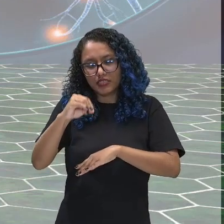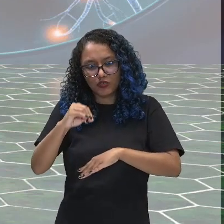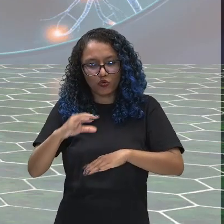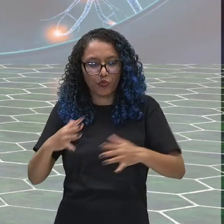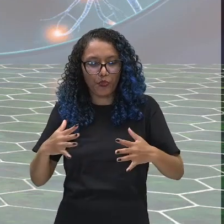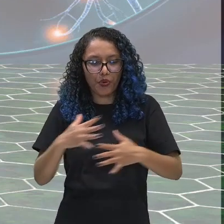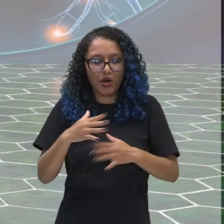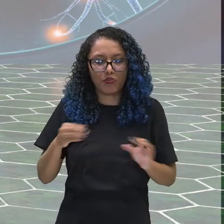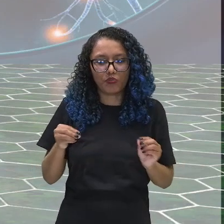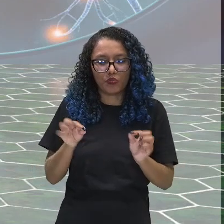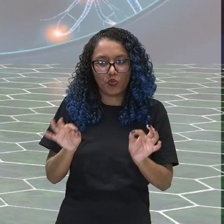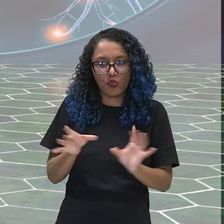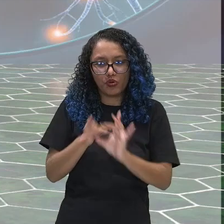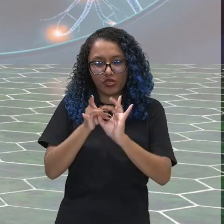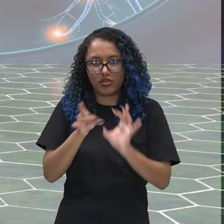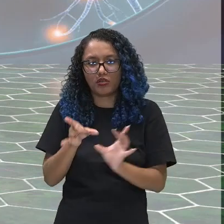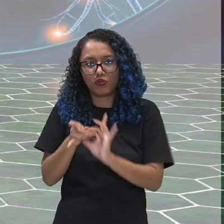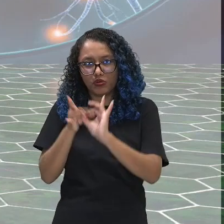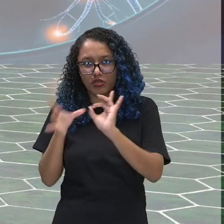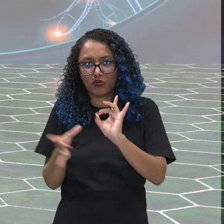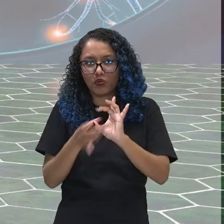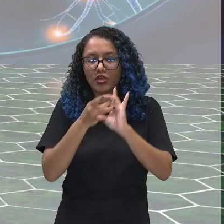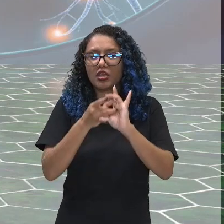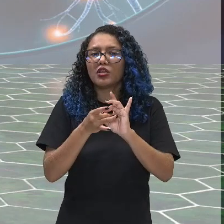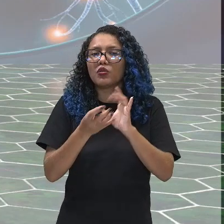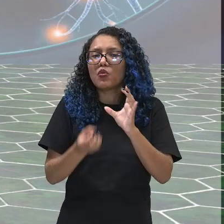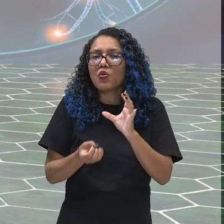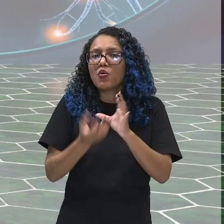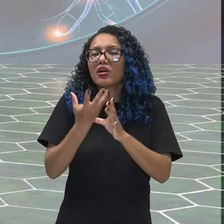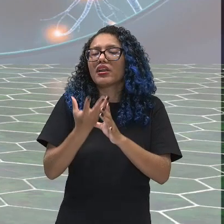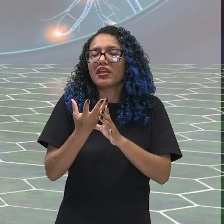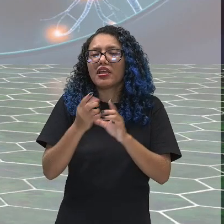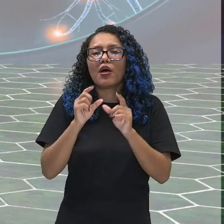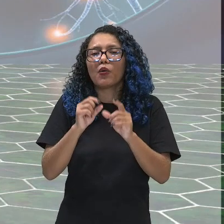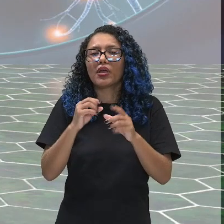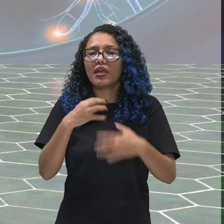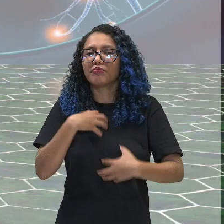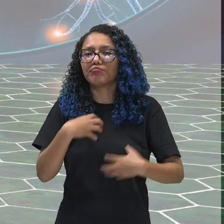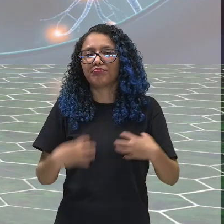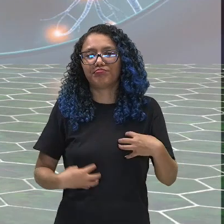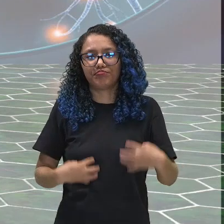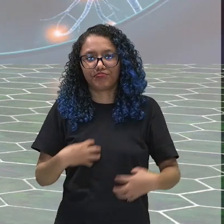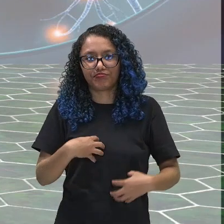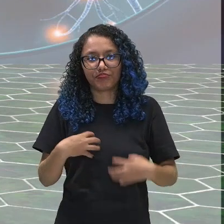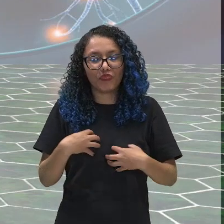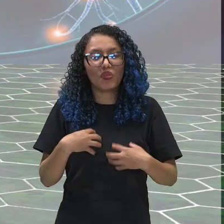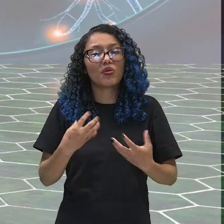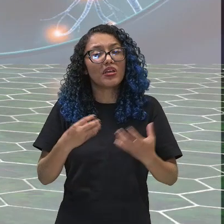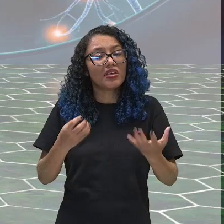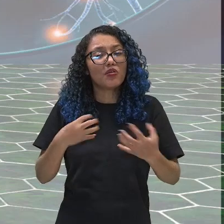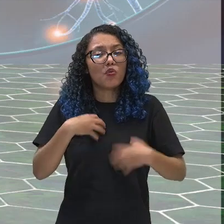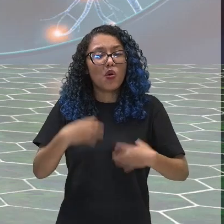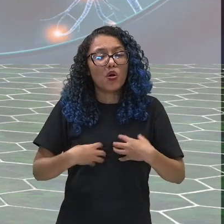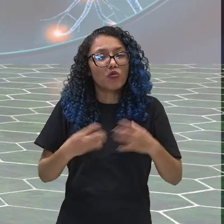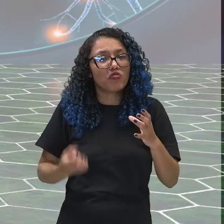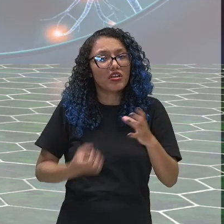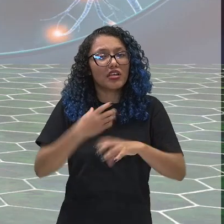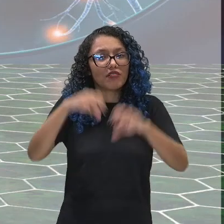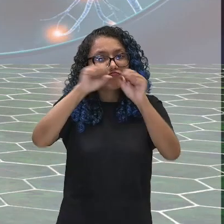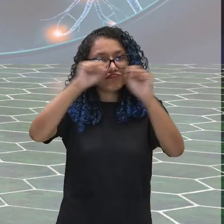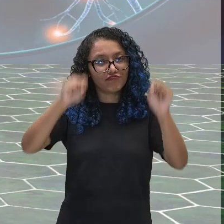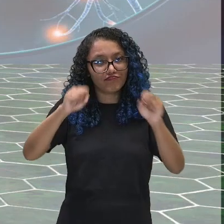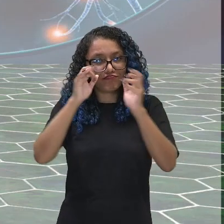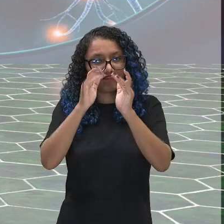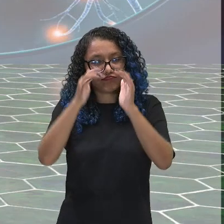vários órgãos, um conjunto complexo de órgãos, vão formar o sistema nervoso. Mas aí, logo